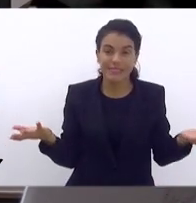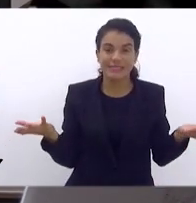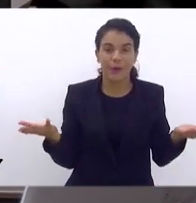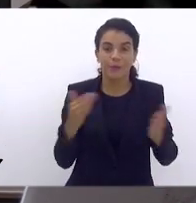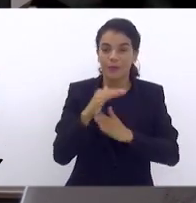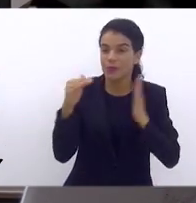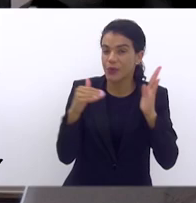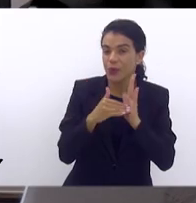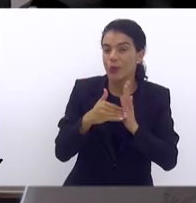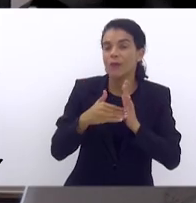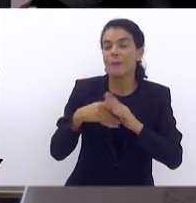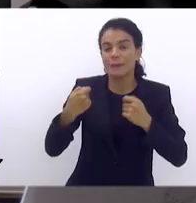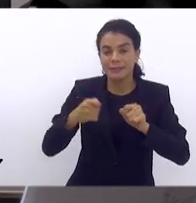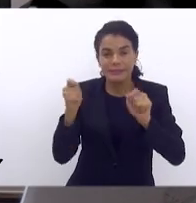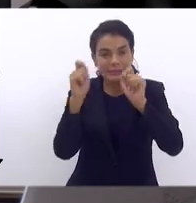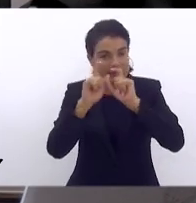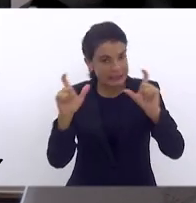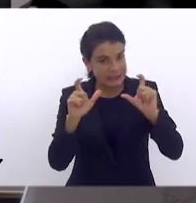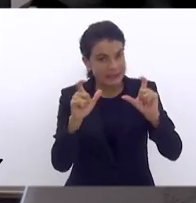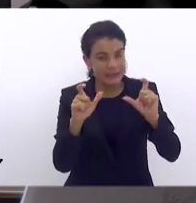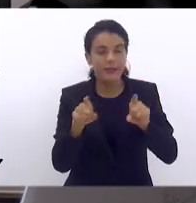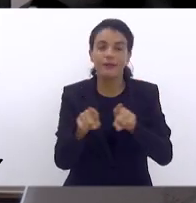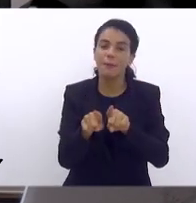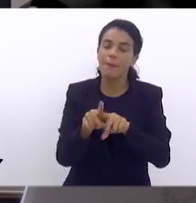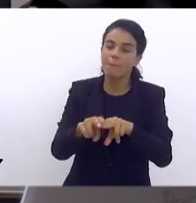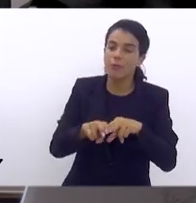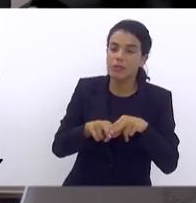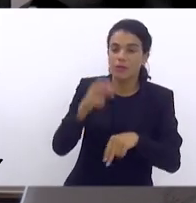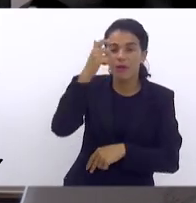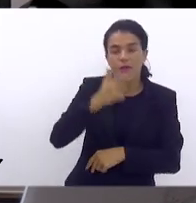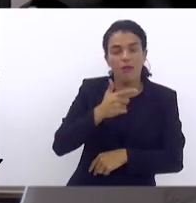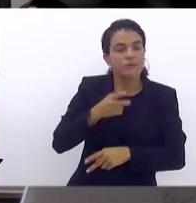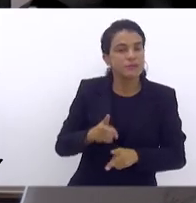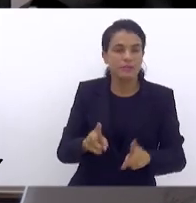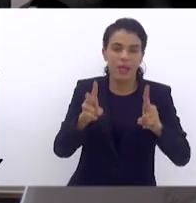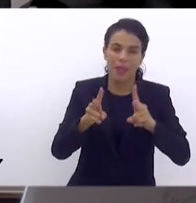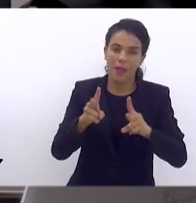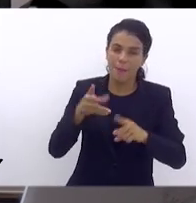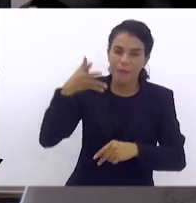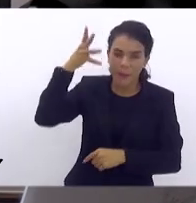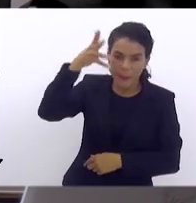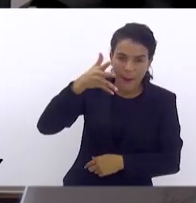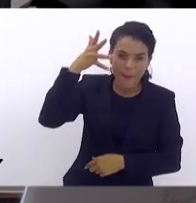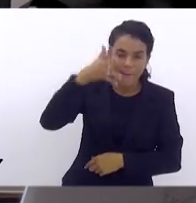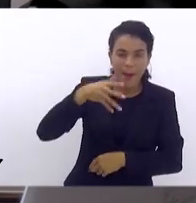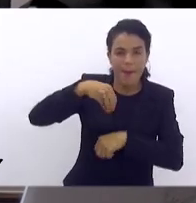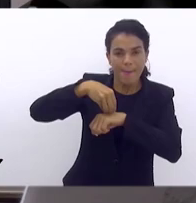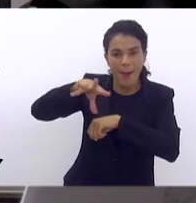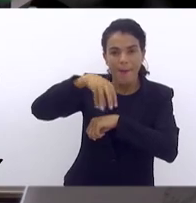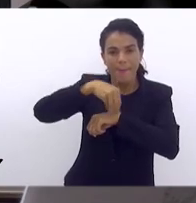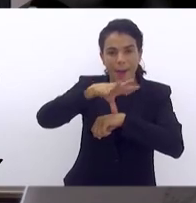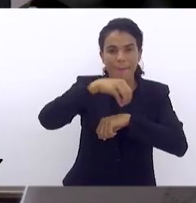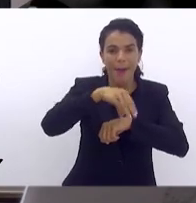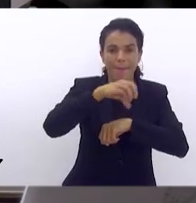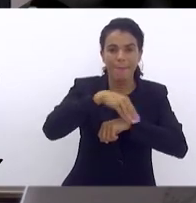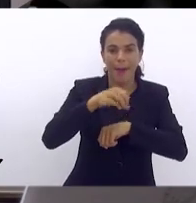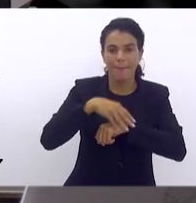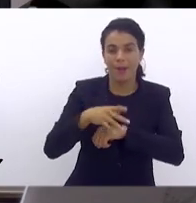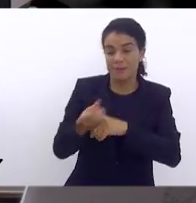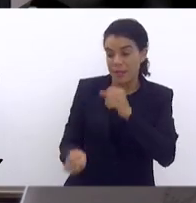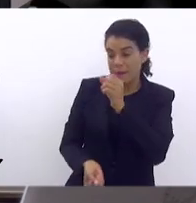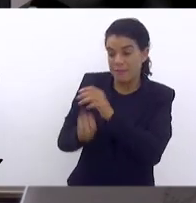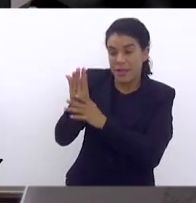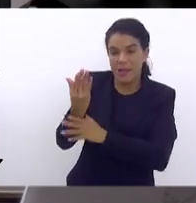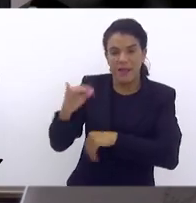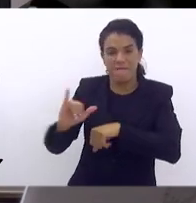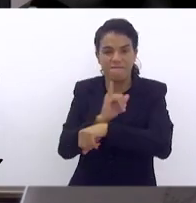tudo é a gente tem que estar Atento e é por isso que eu falo sempre que para todo o desenvolvimento de qualquer tipo